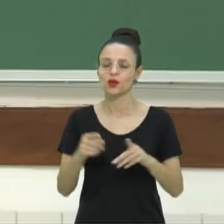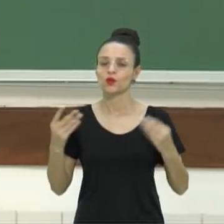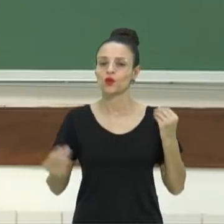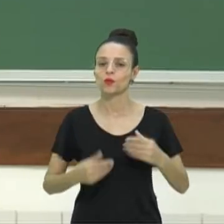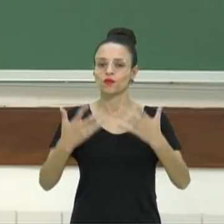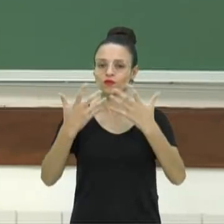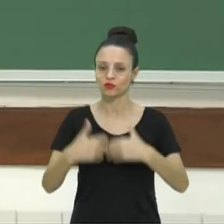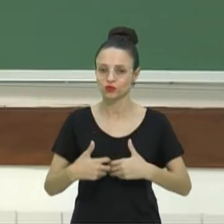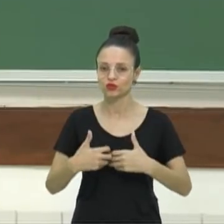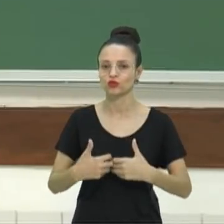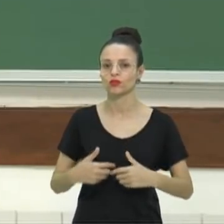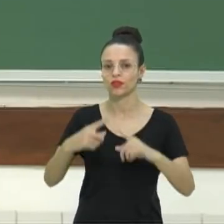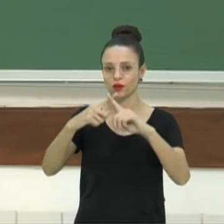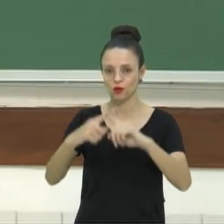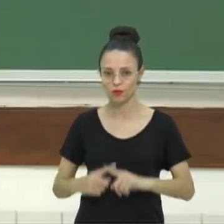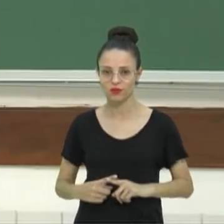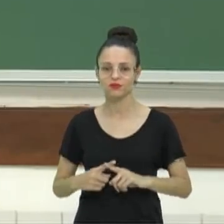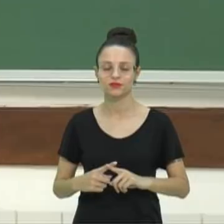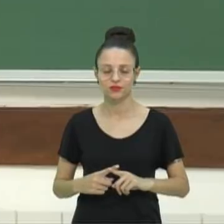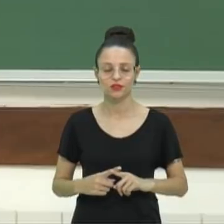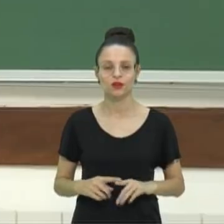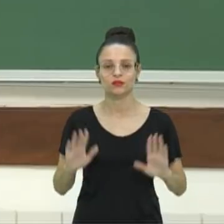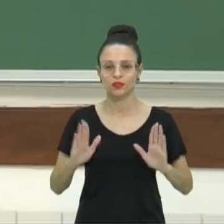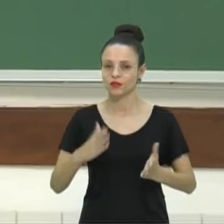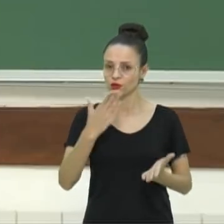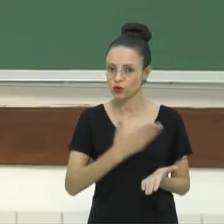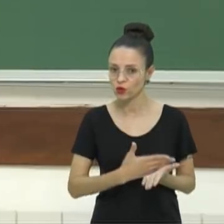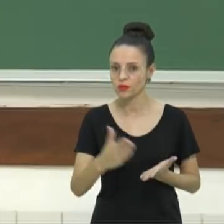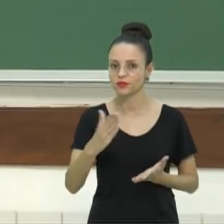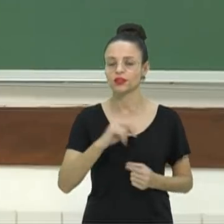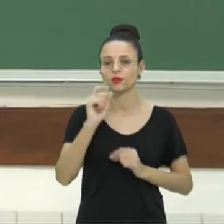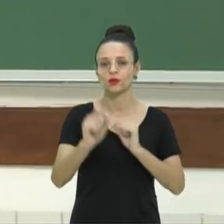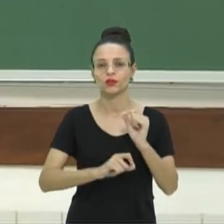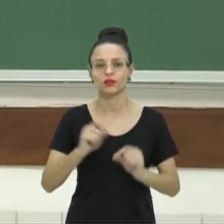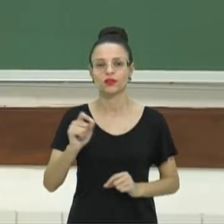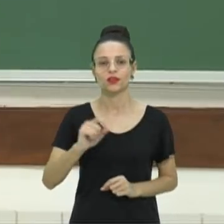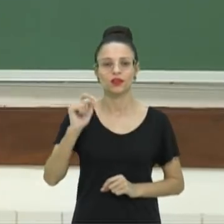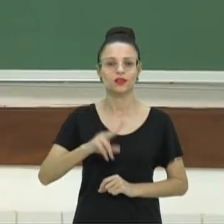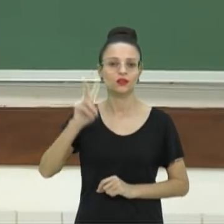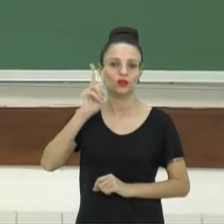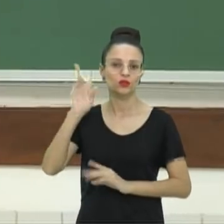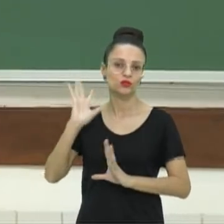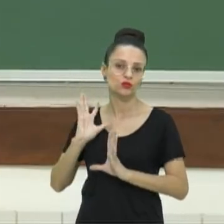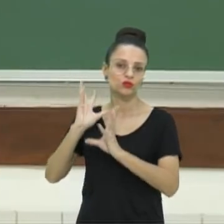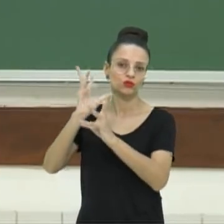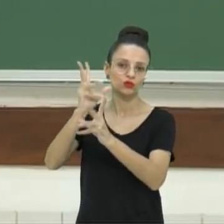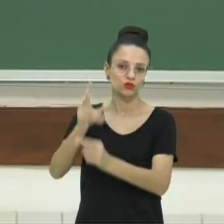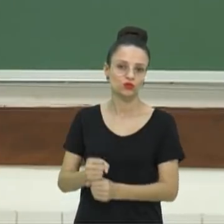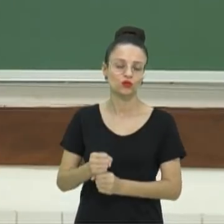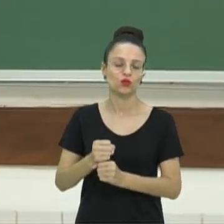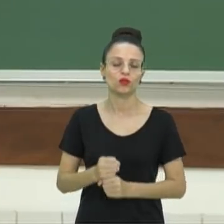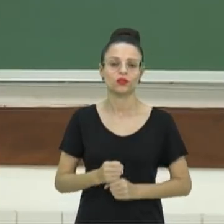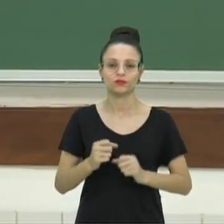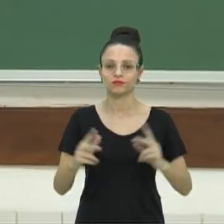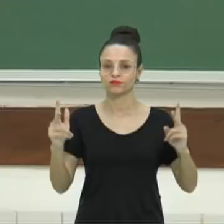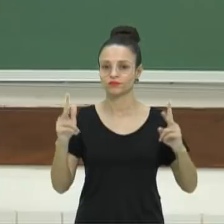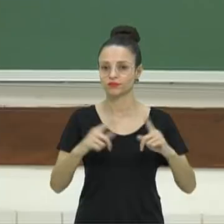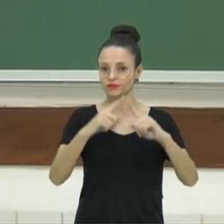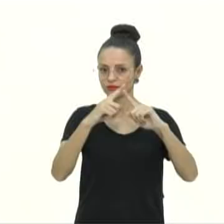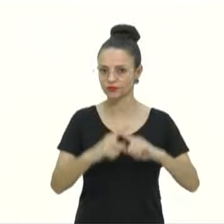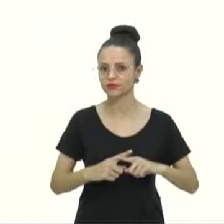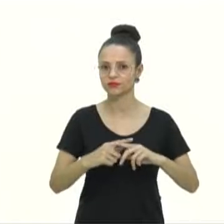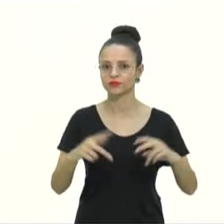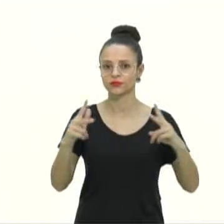que funciona a competição nessa luta. Então, nós começamos aqui dentro do wrestling com a história da competição. Então, a